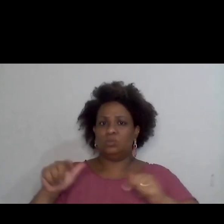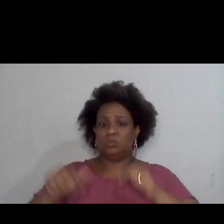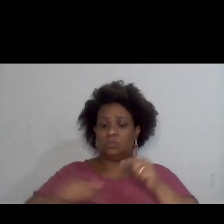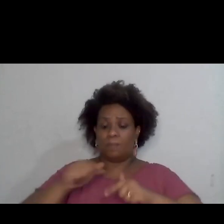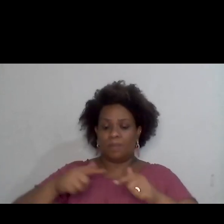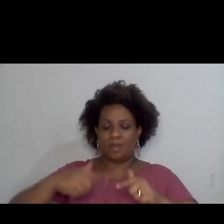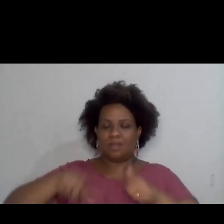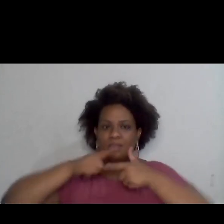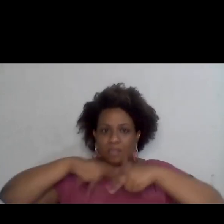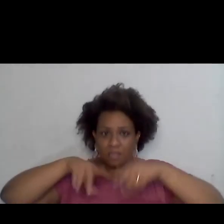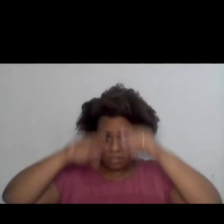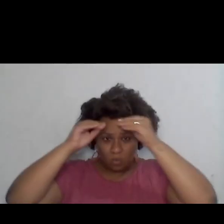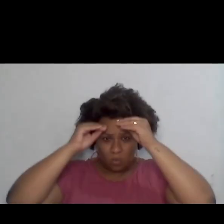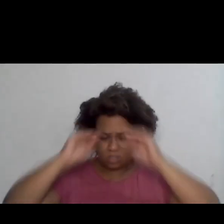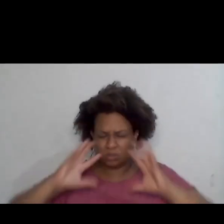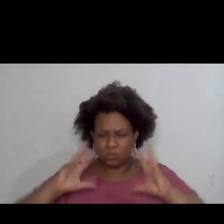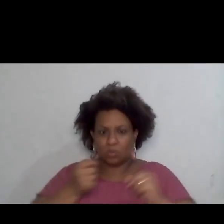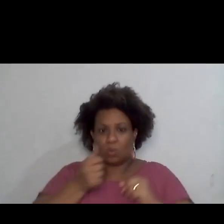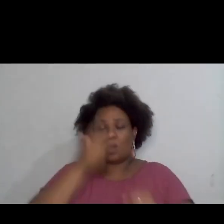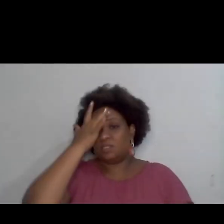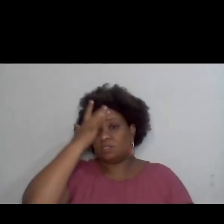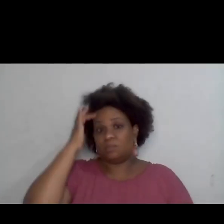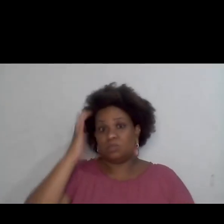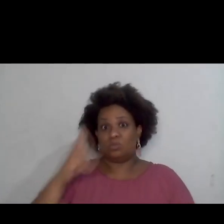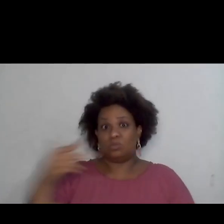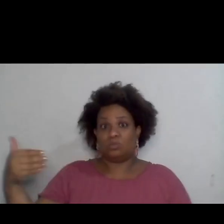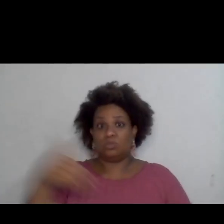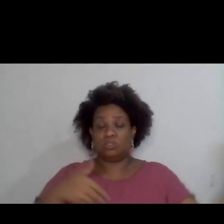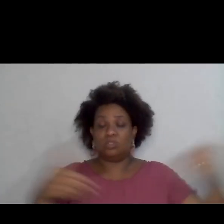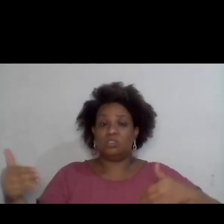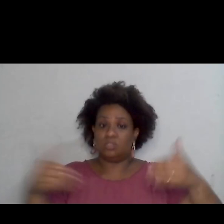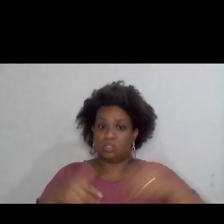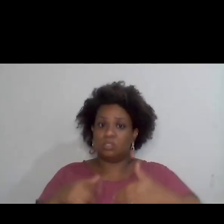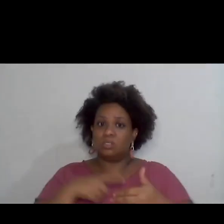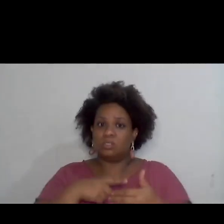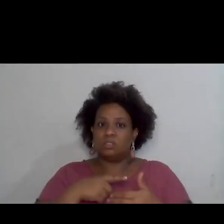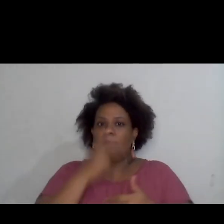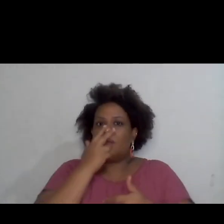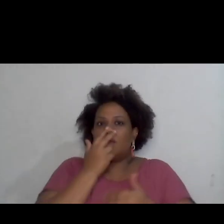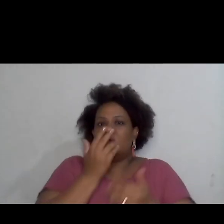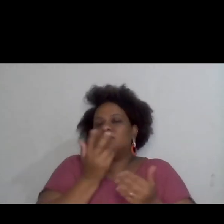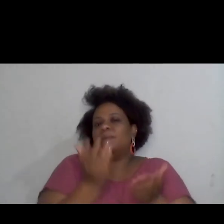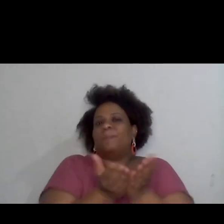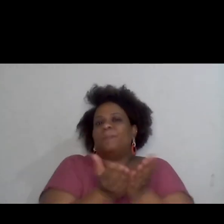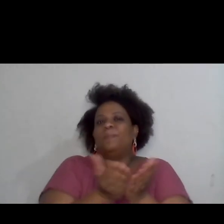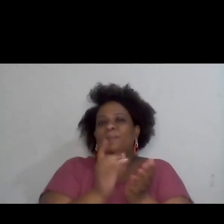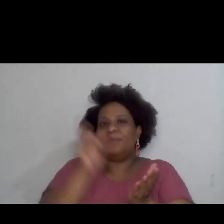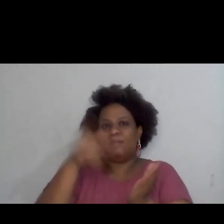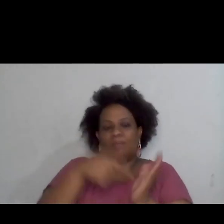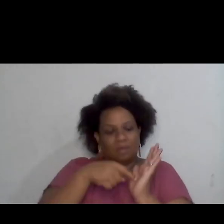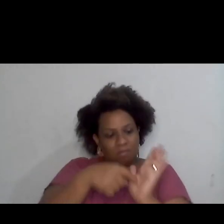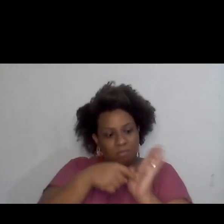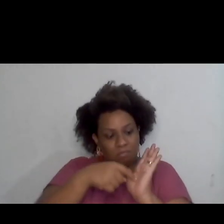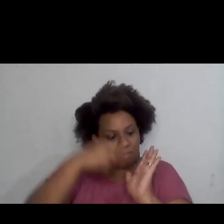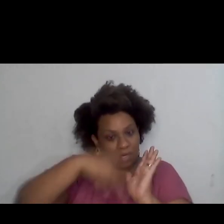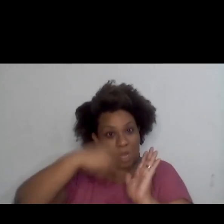Funceb. Quase todas as pessoas que, quando chegam na Funceb, recebem quase como uma bíblia esse plano setorial. E a